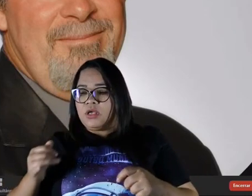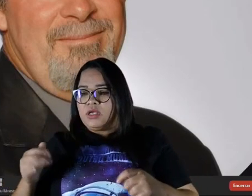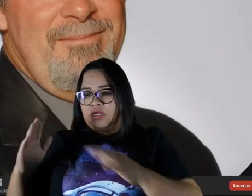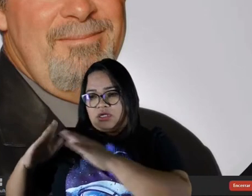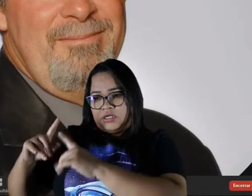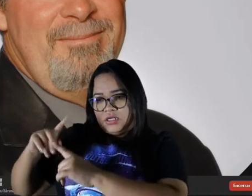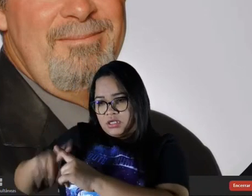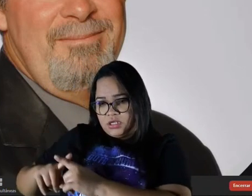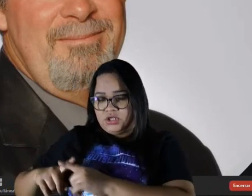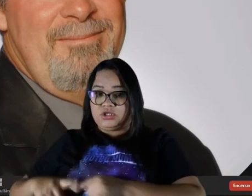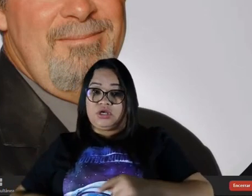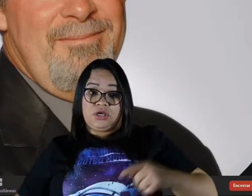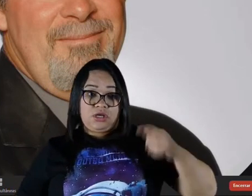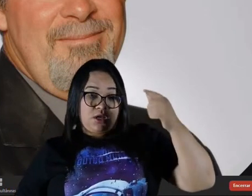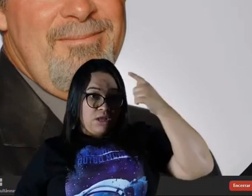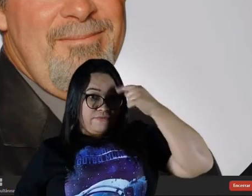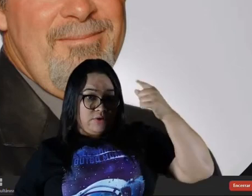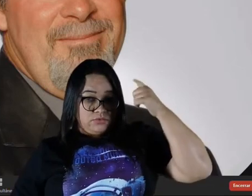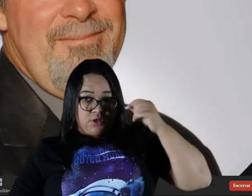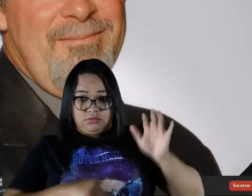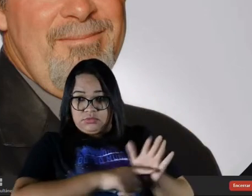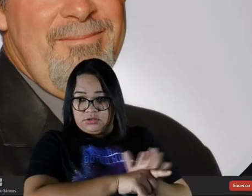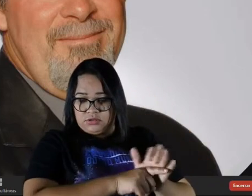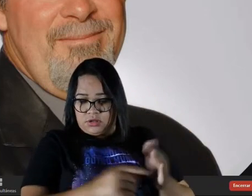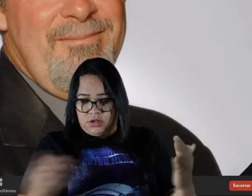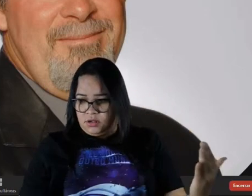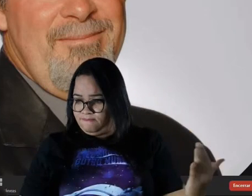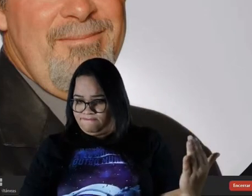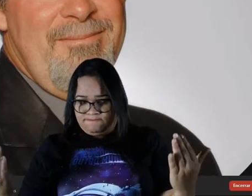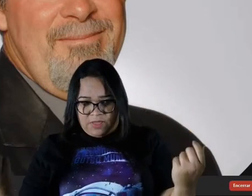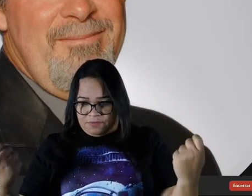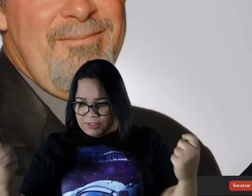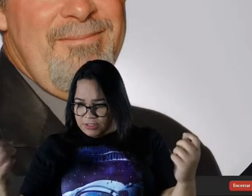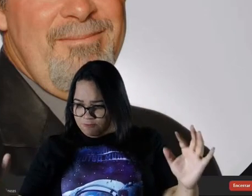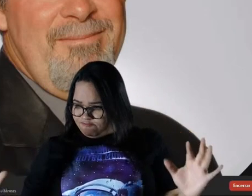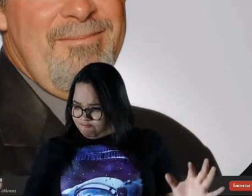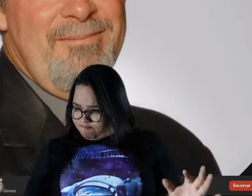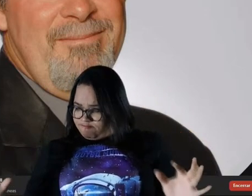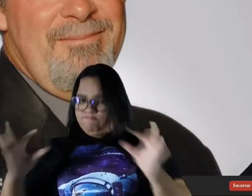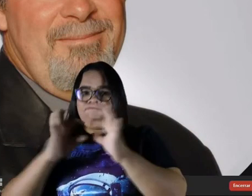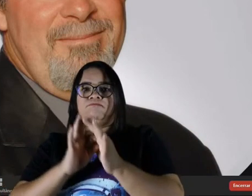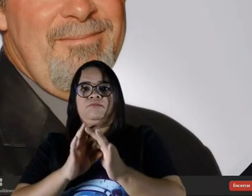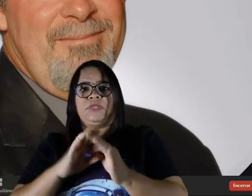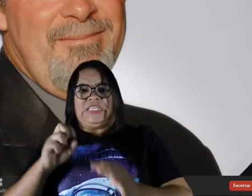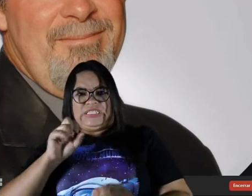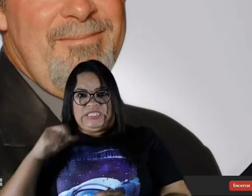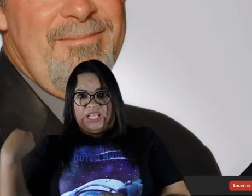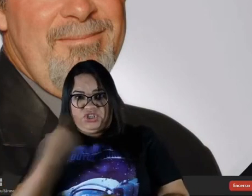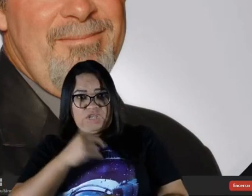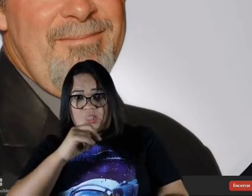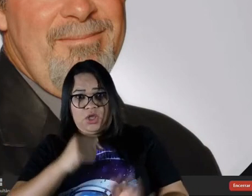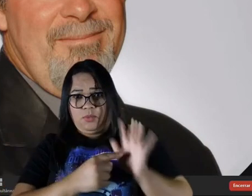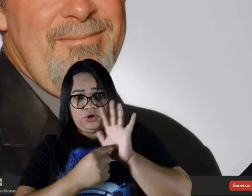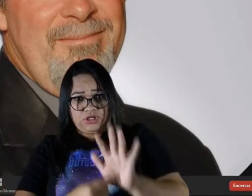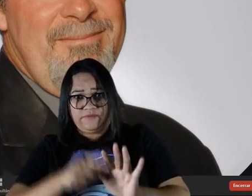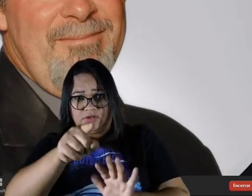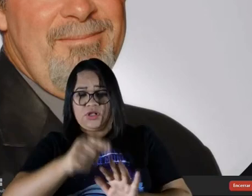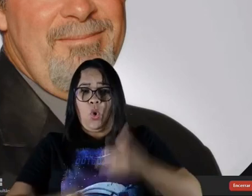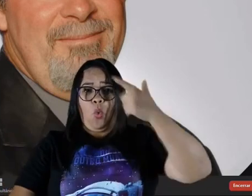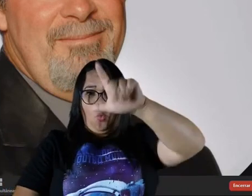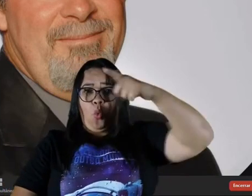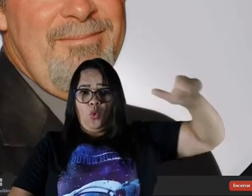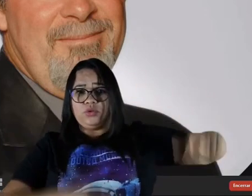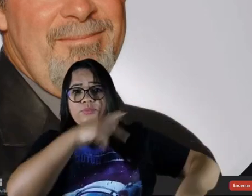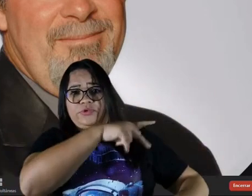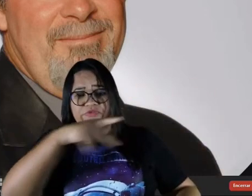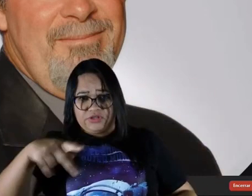a comunidade acadêmica, porque ou a gente pega esses assuntos e traz para vocês, ou o professor da universidade vai fazer, desconstruindo